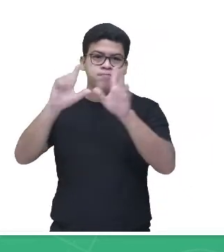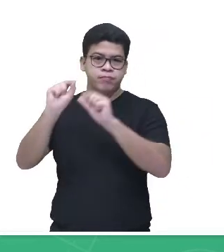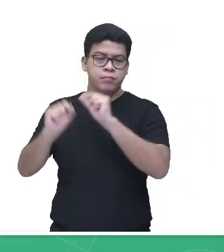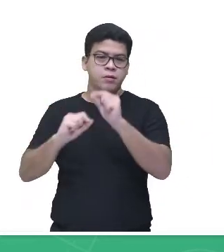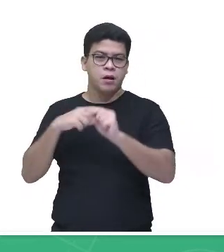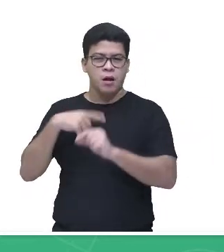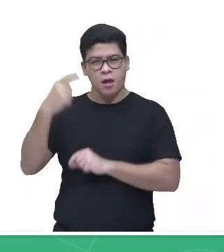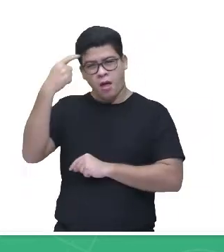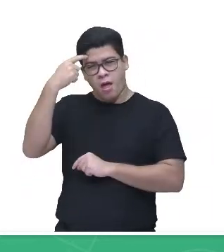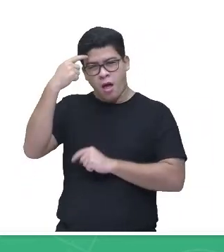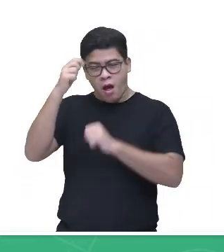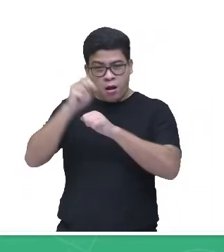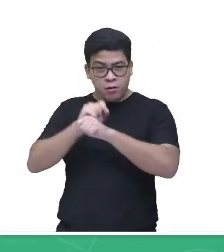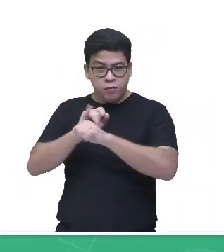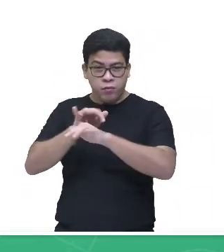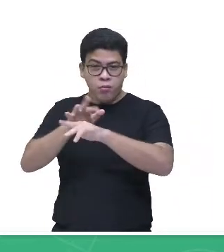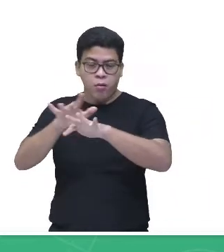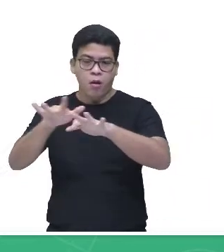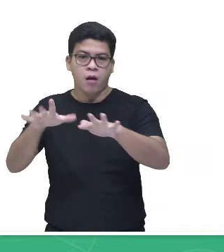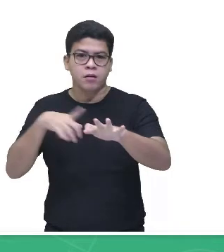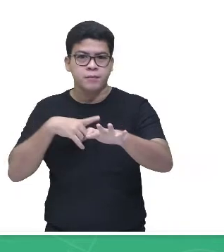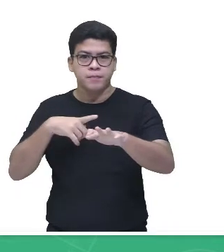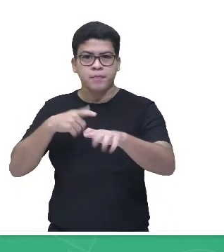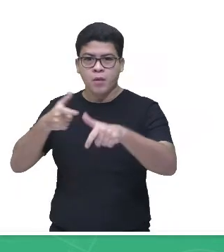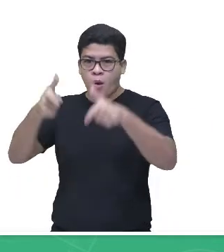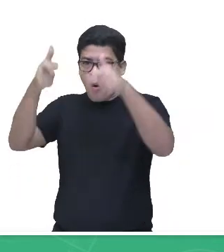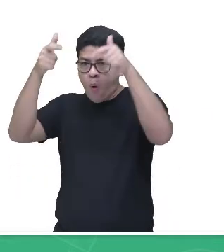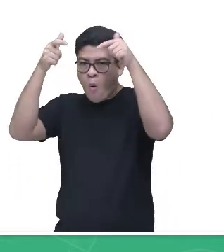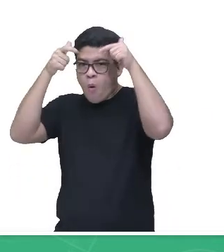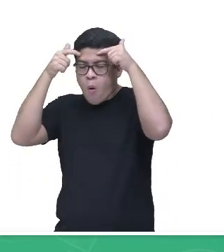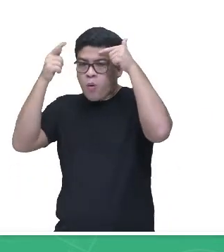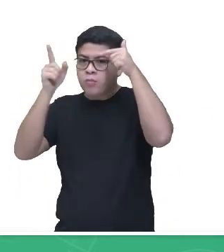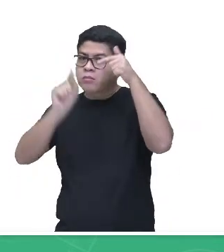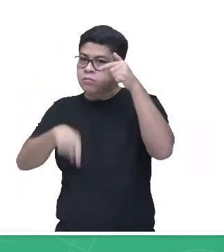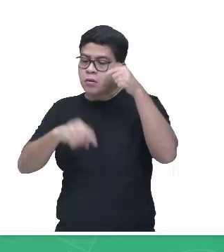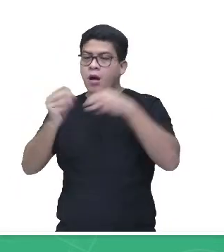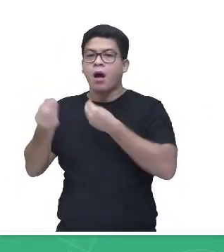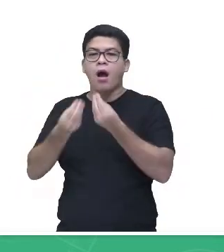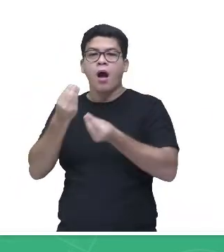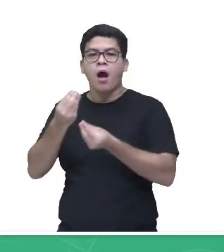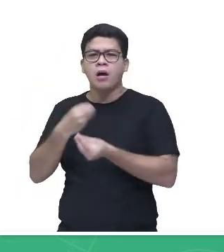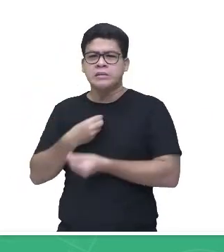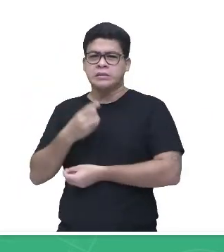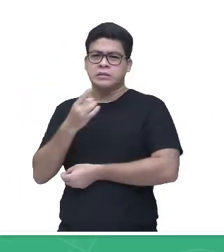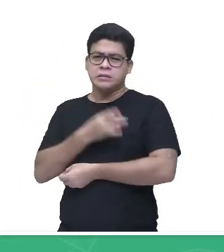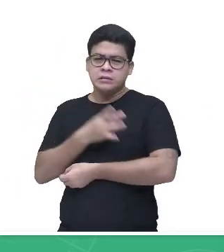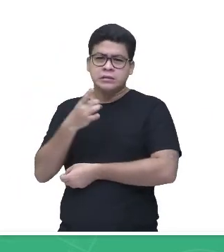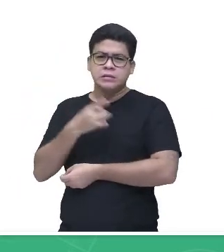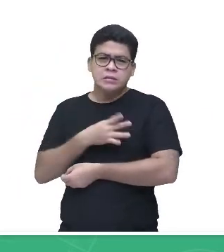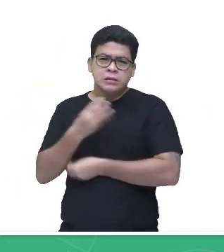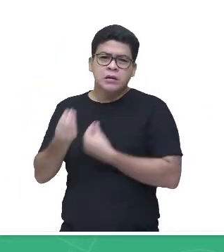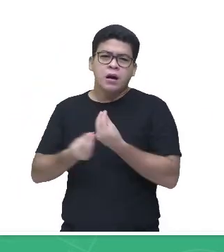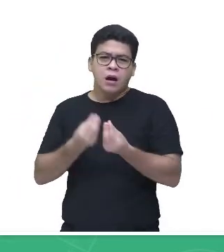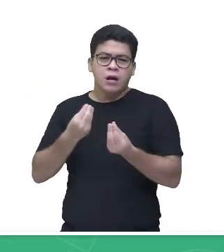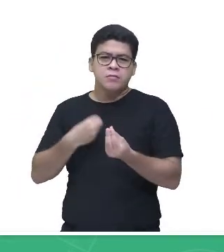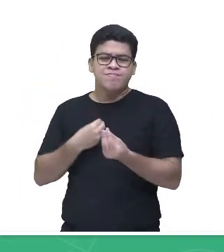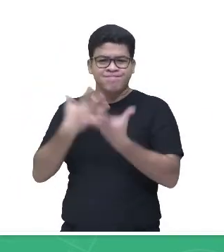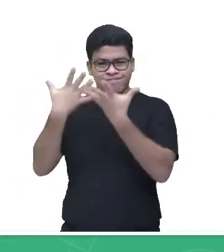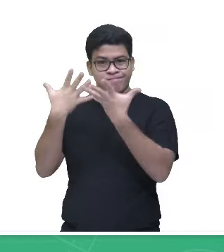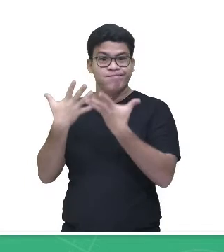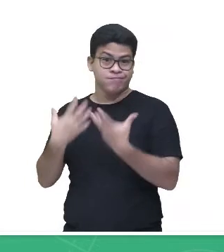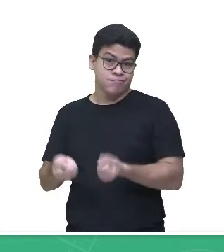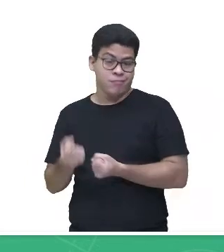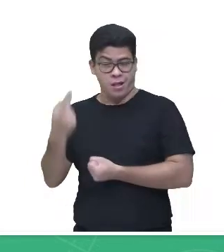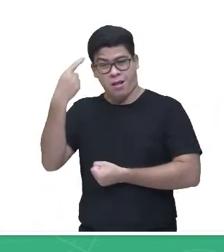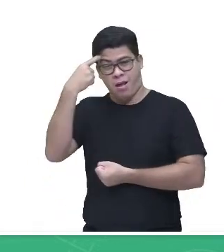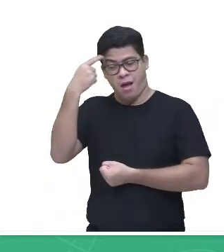se difundiu a tal ponto que os monarcas, ou seja, alguns reis, com medo de perderem seus cargos, tiveram que aceitar